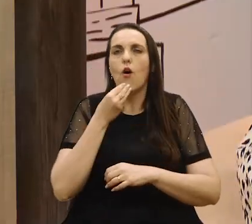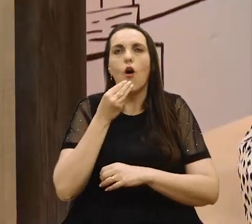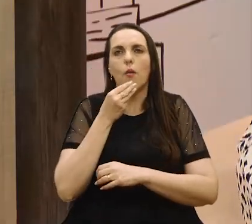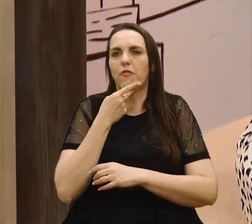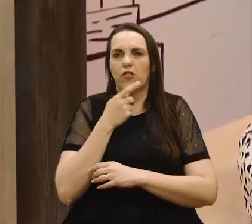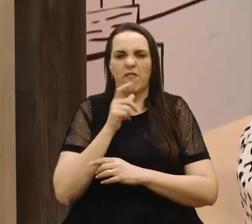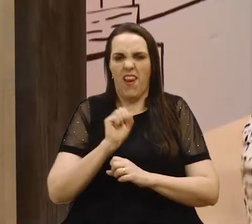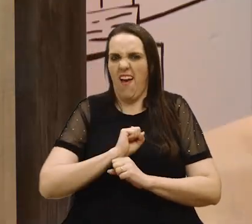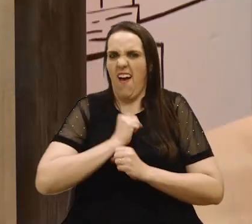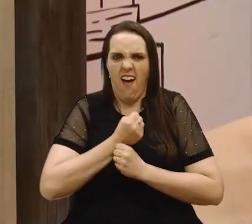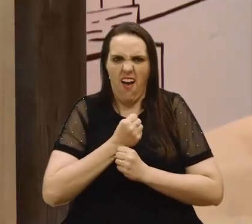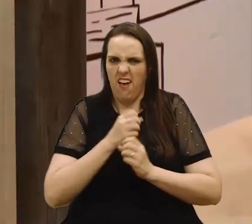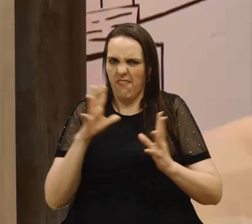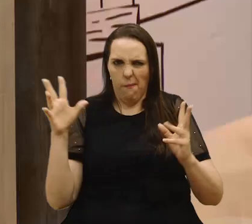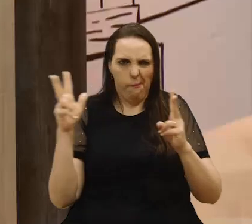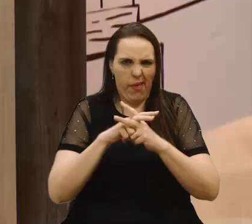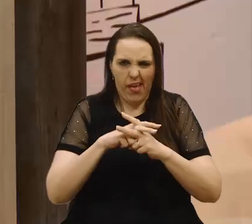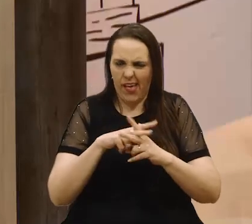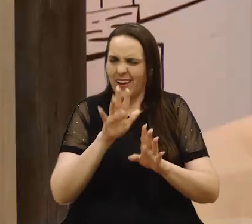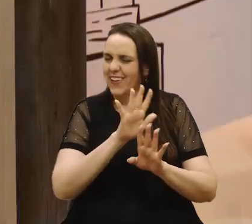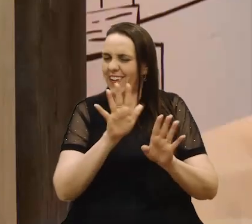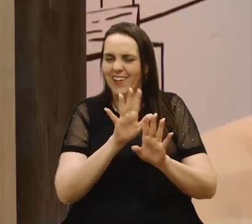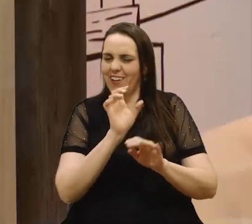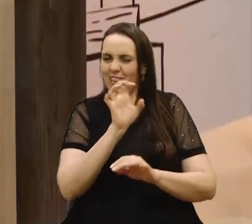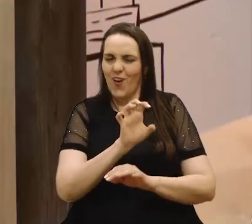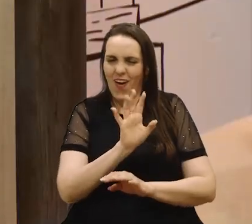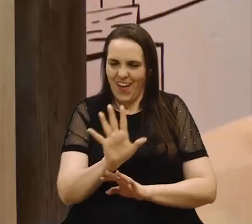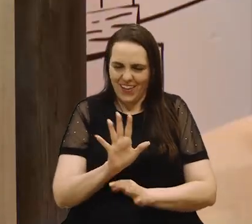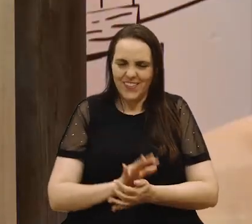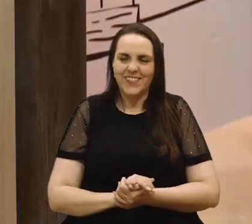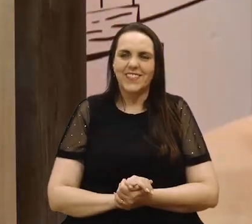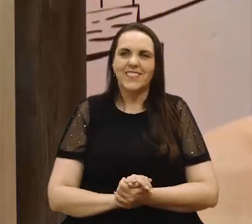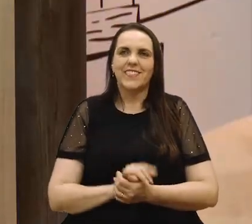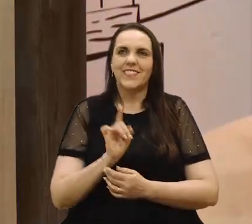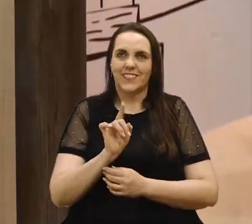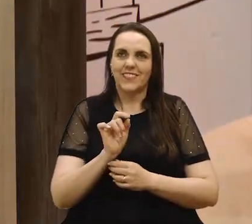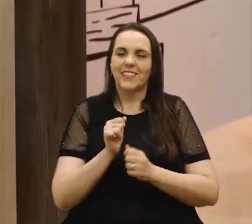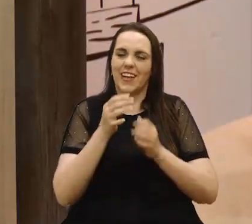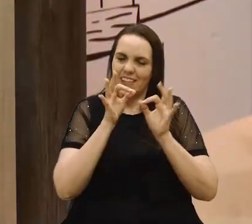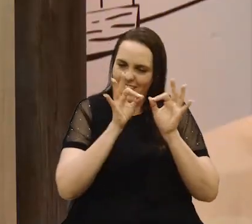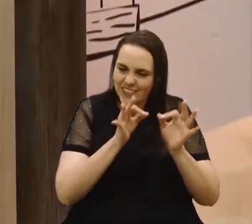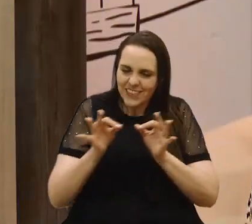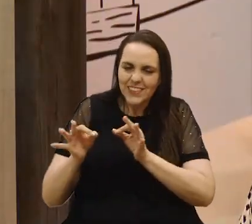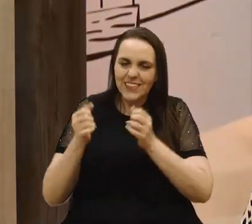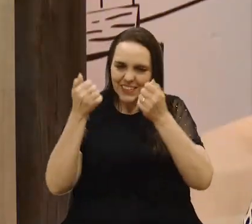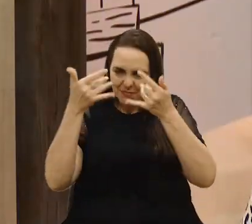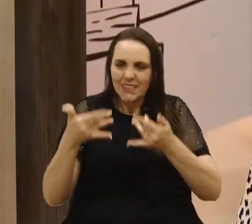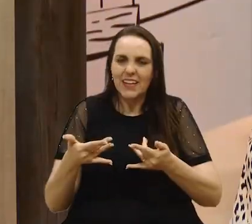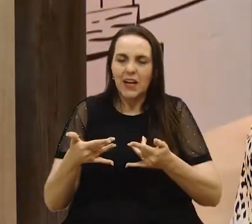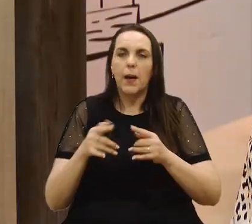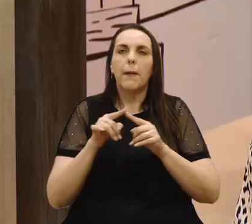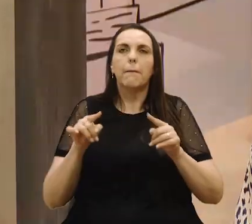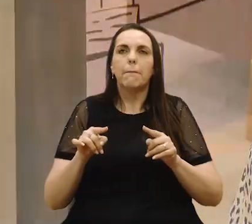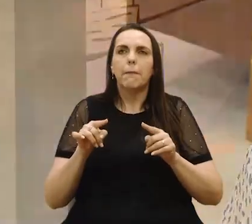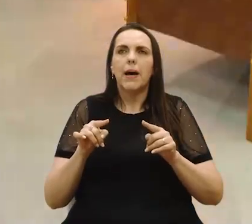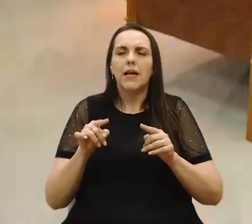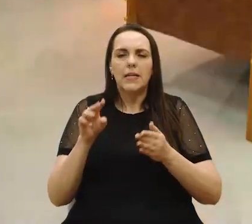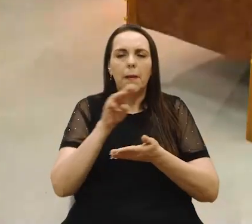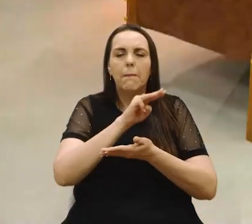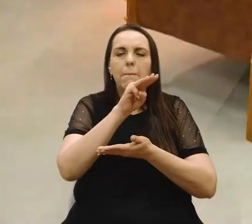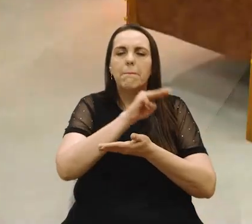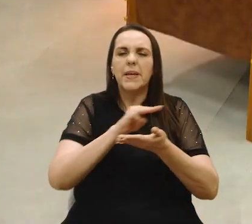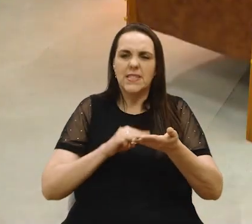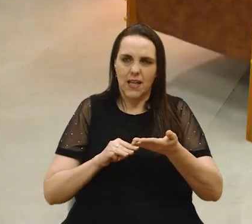dizendo ofensa no sentido de raiva, de partir pra briga, não é pessoal, isso, né? Aqui, não, claro. Temos que botar cada coisa no seu lugar. Sim. Mas eu acho que a